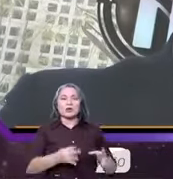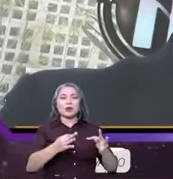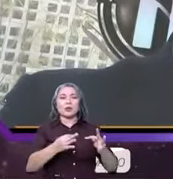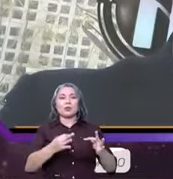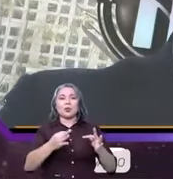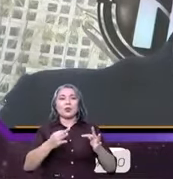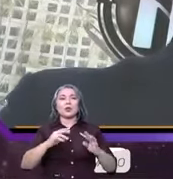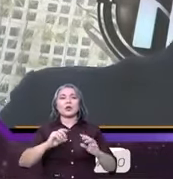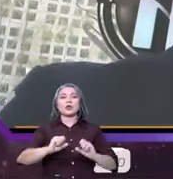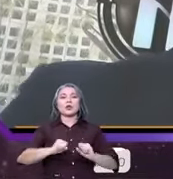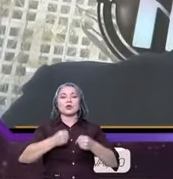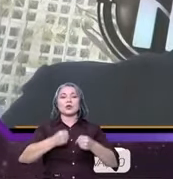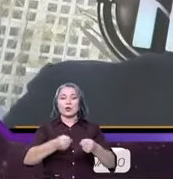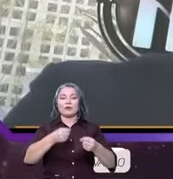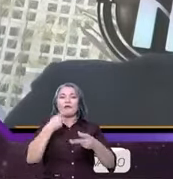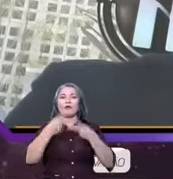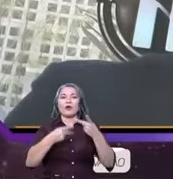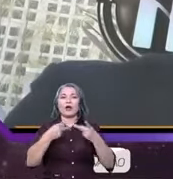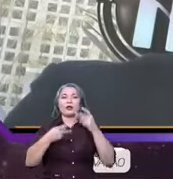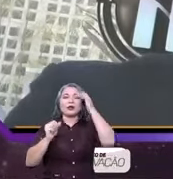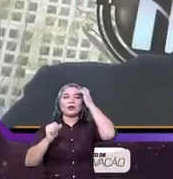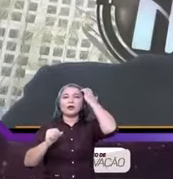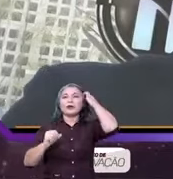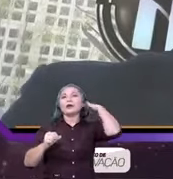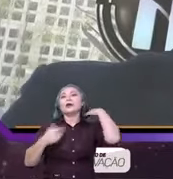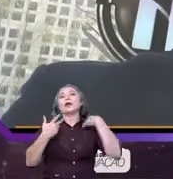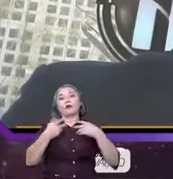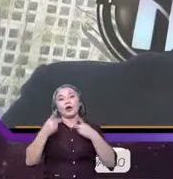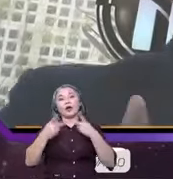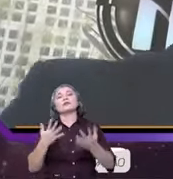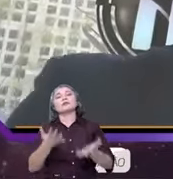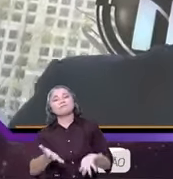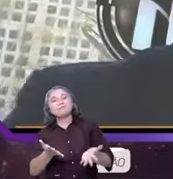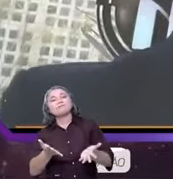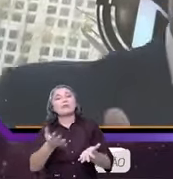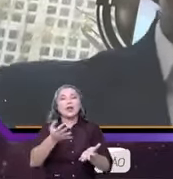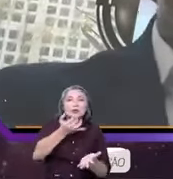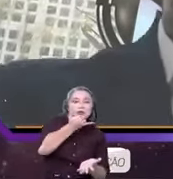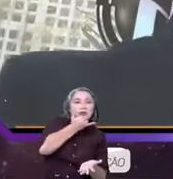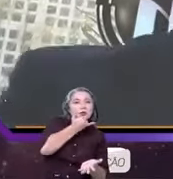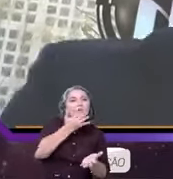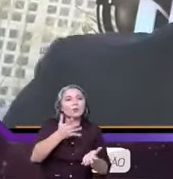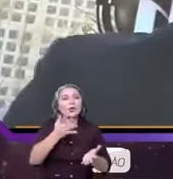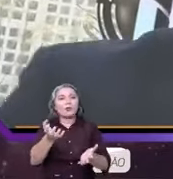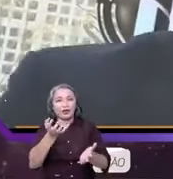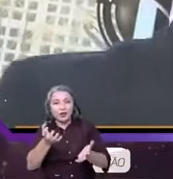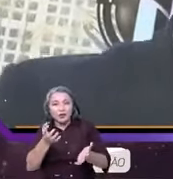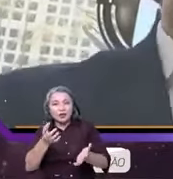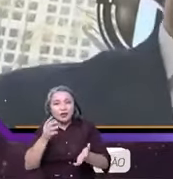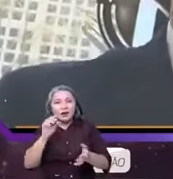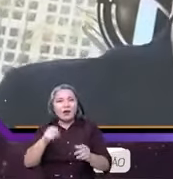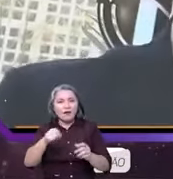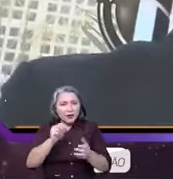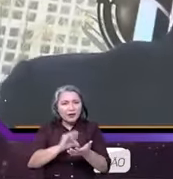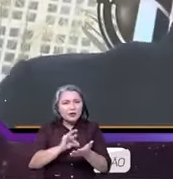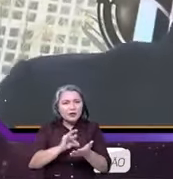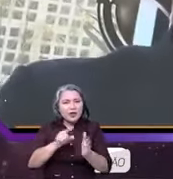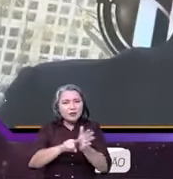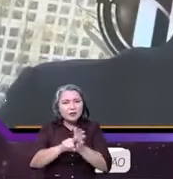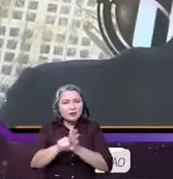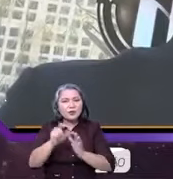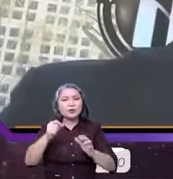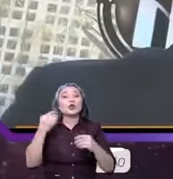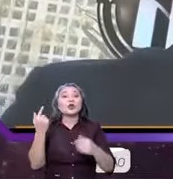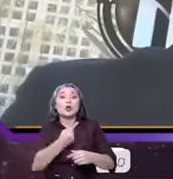organização ágil, nós estamos, e aí me perdoe, eu gostaria de saber se é isso que a gente realmente está tratando,